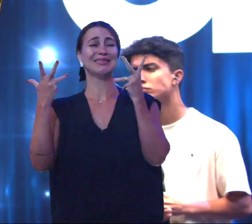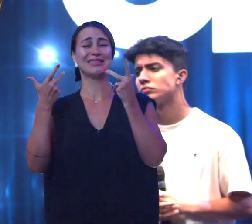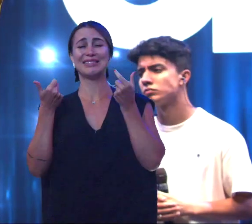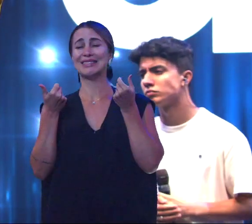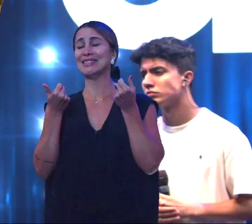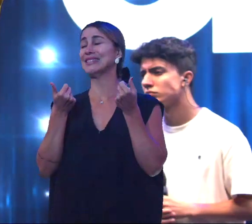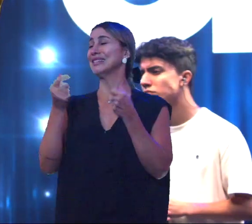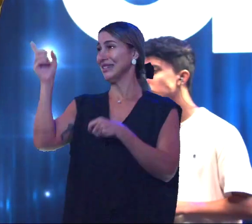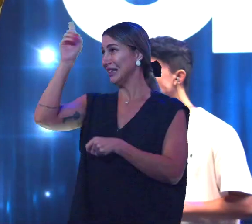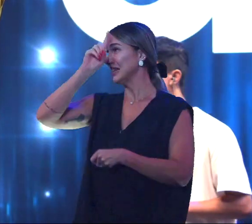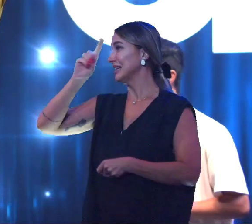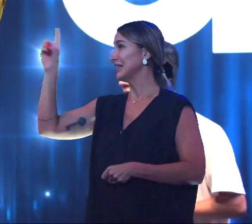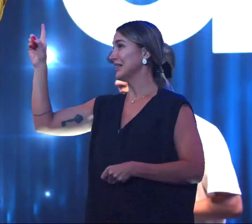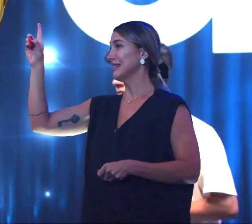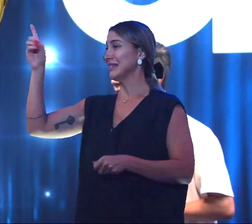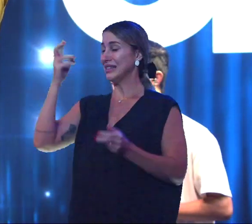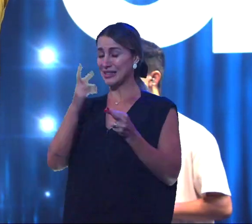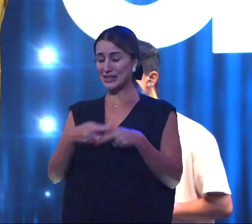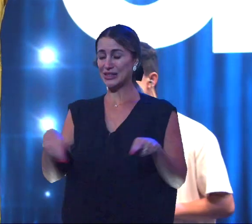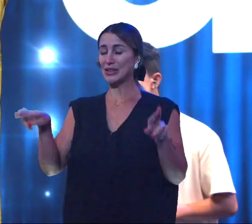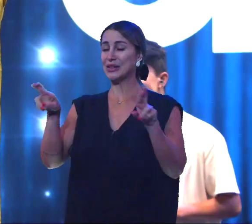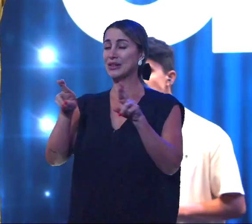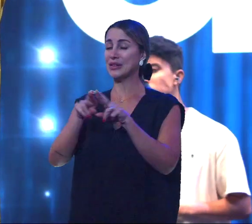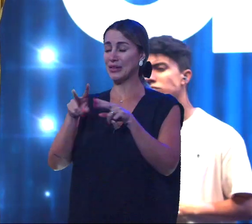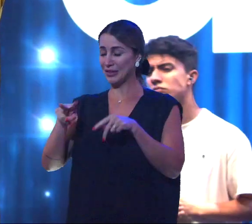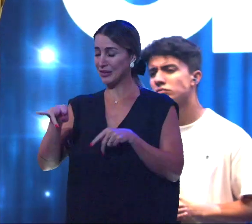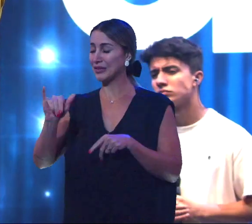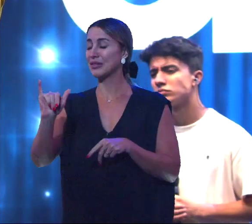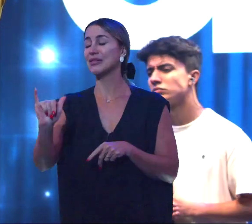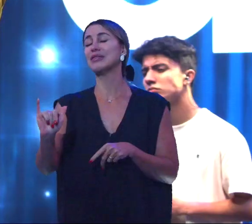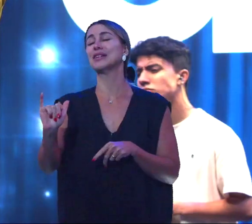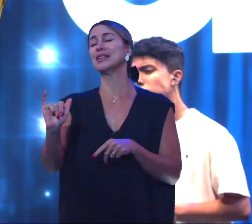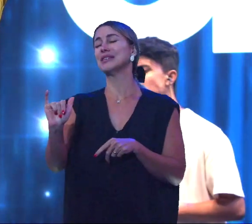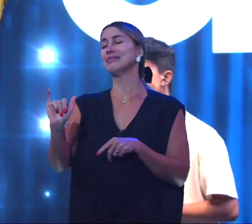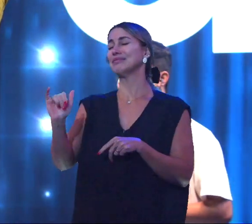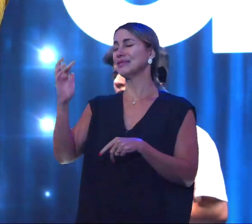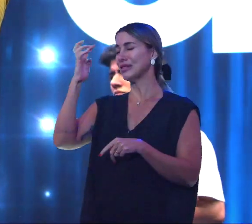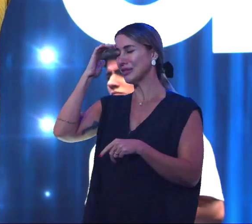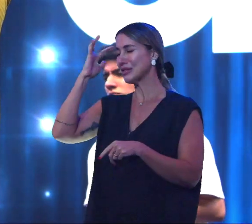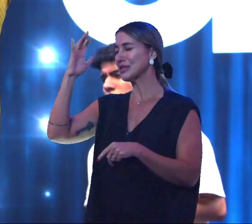Deus vai restaurar os sonhos